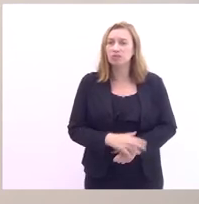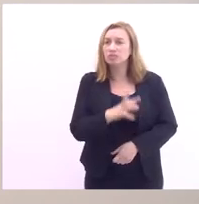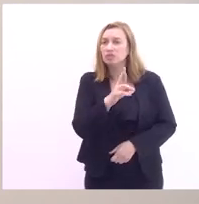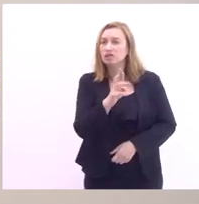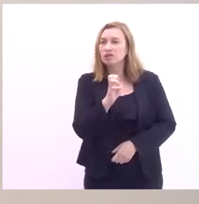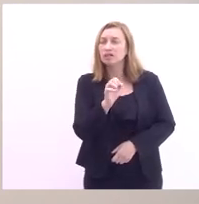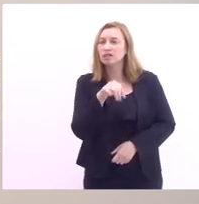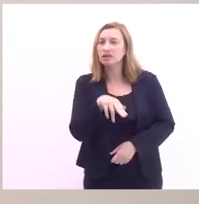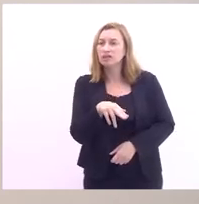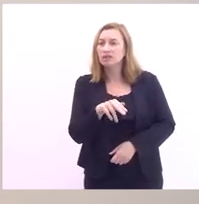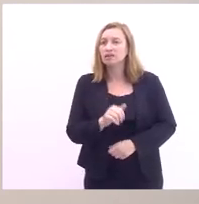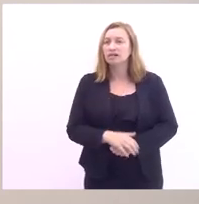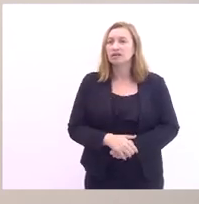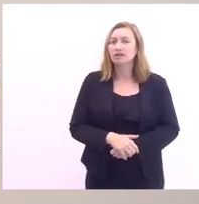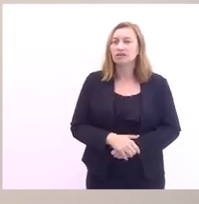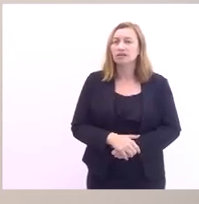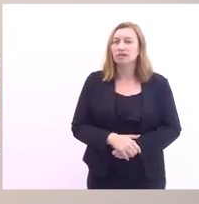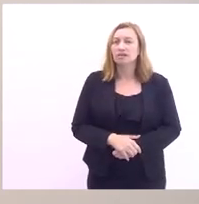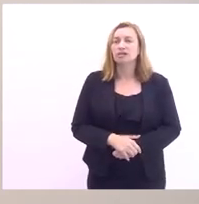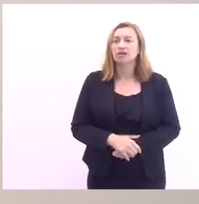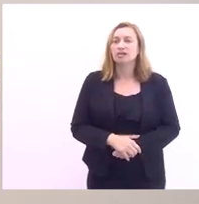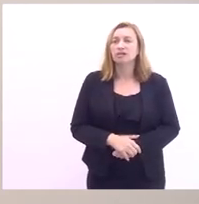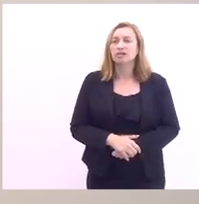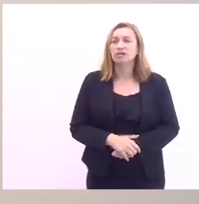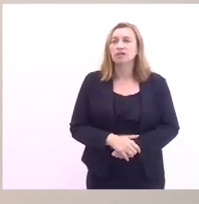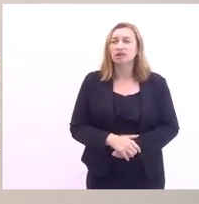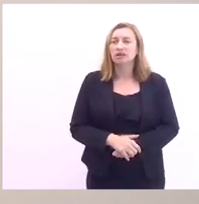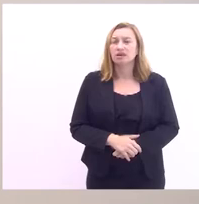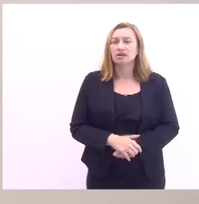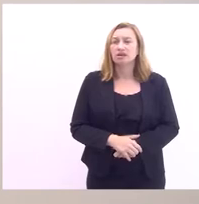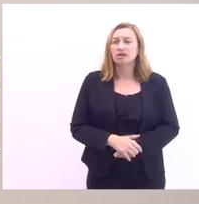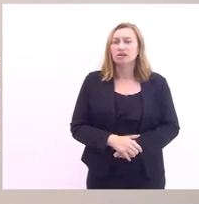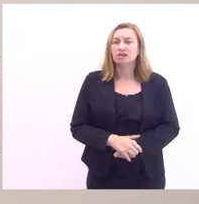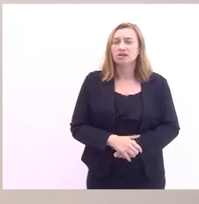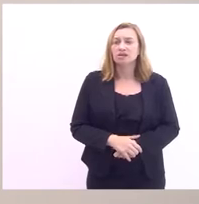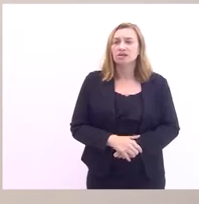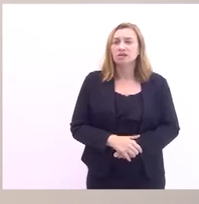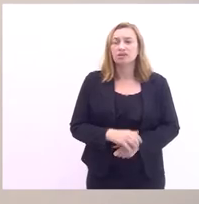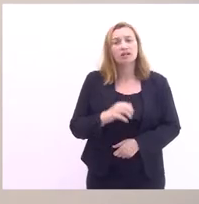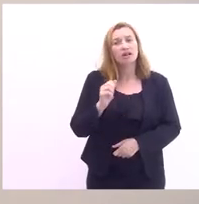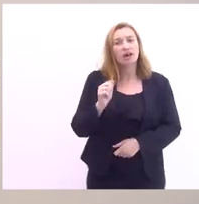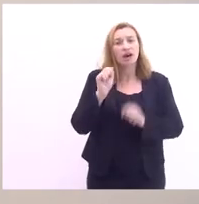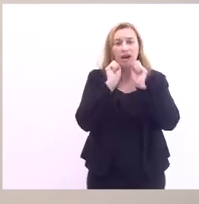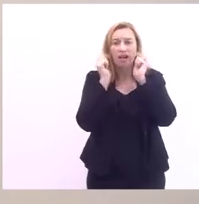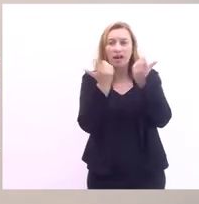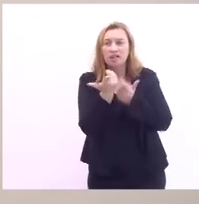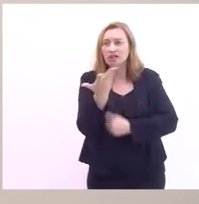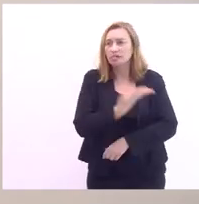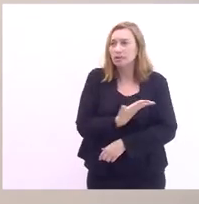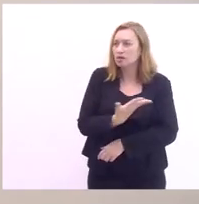está por aqui ainda, diretor de patrimônio aqui da LERJ, nosso amigo,